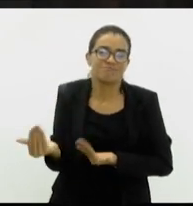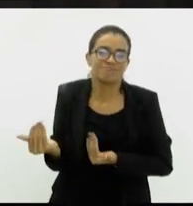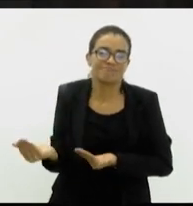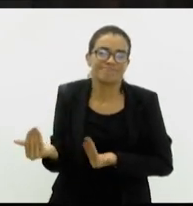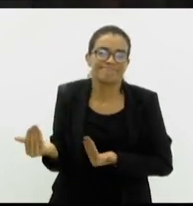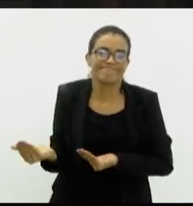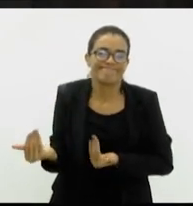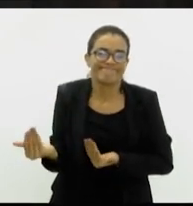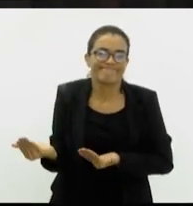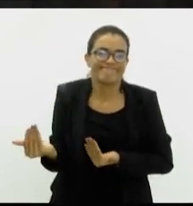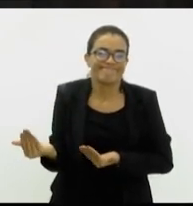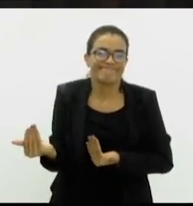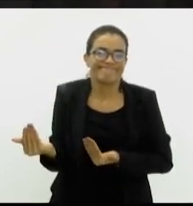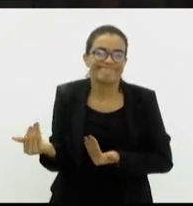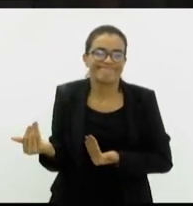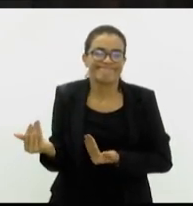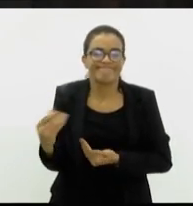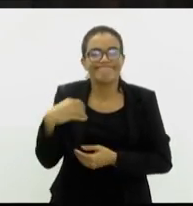jovenzinha